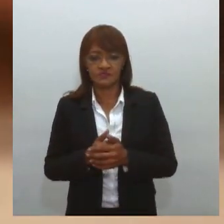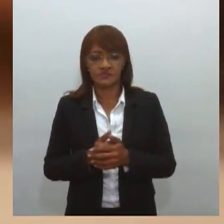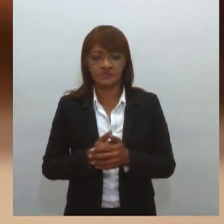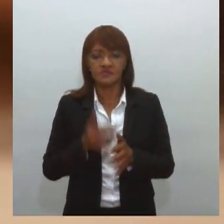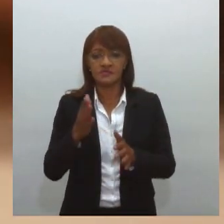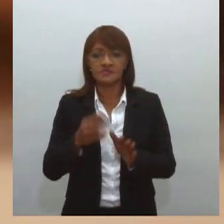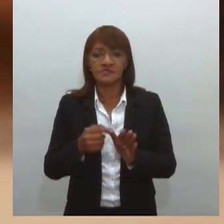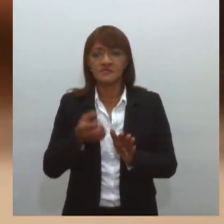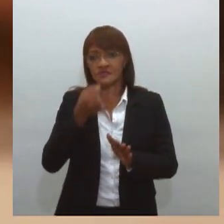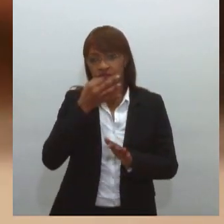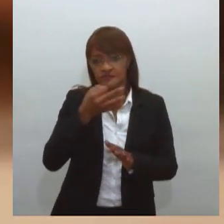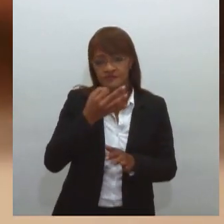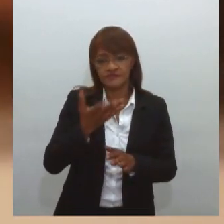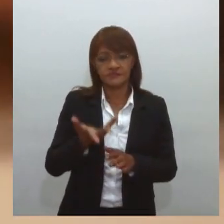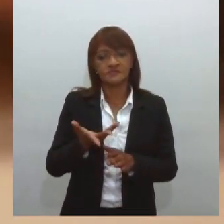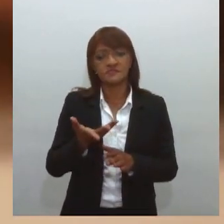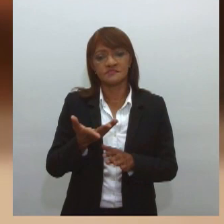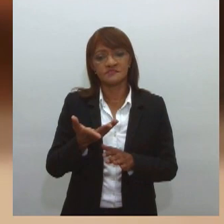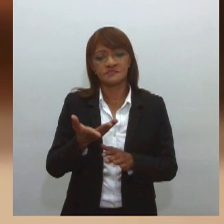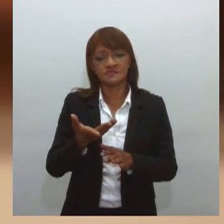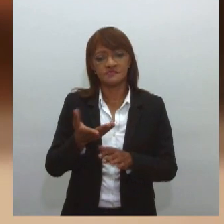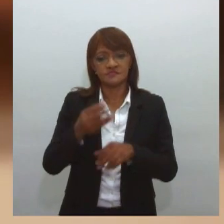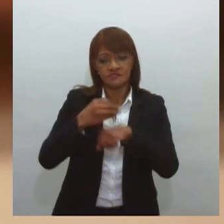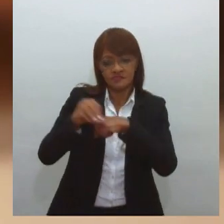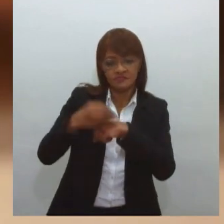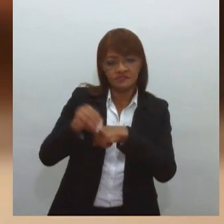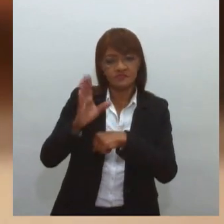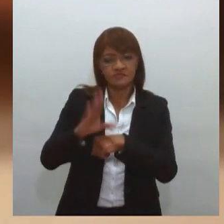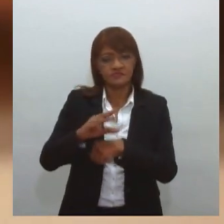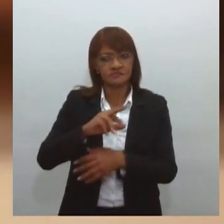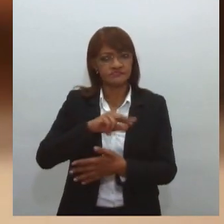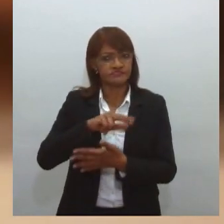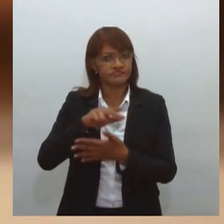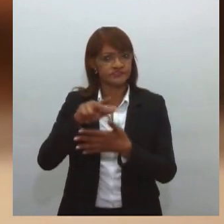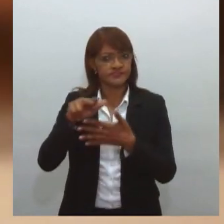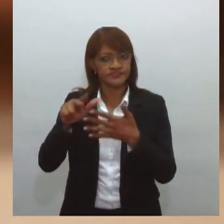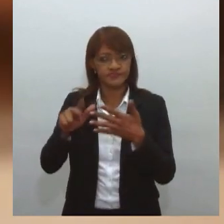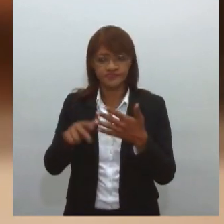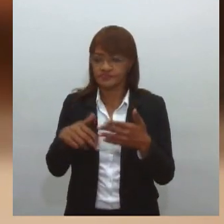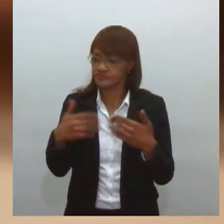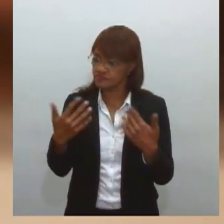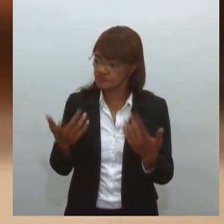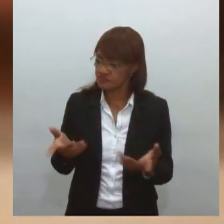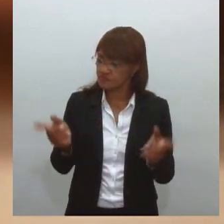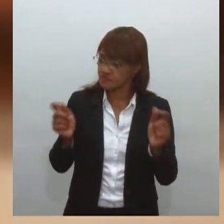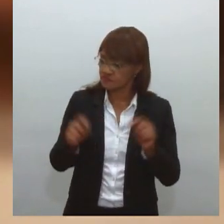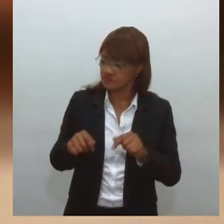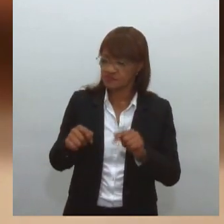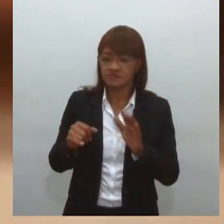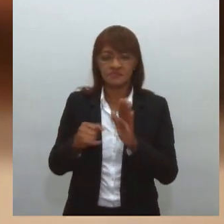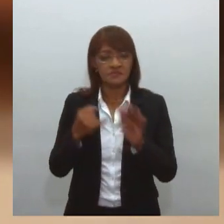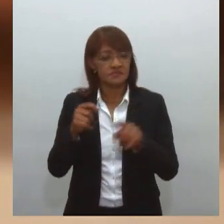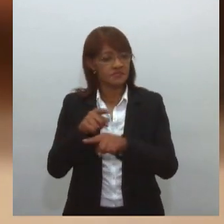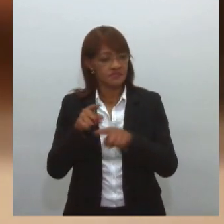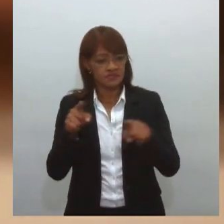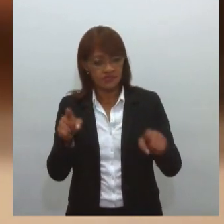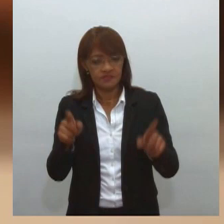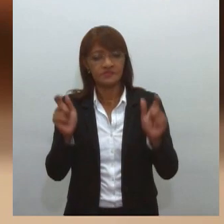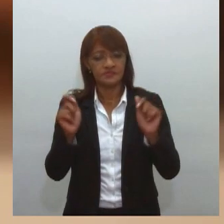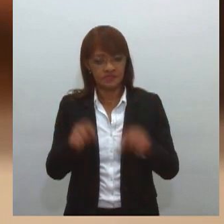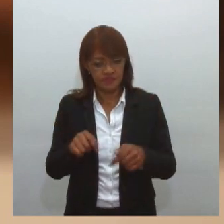e também várias coisas que elas podem se socorrer, porque elas são mandatárias e elas podem aplicar